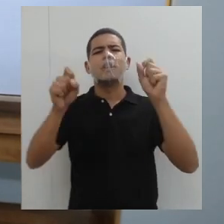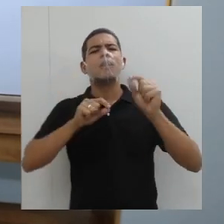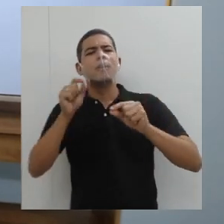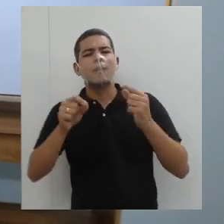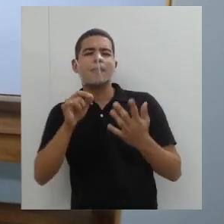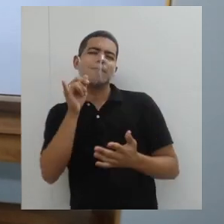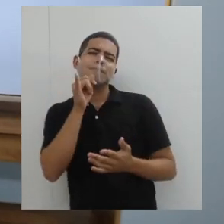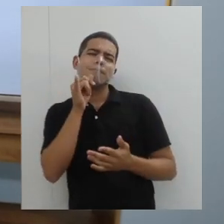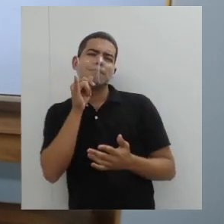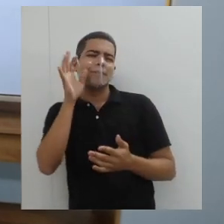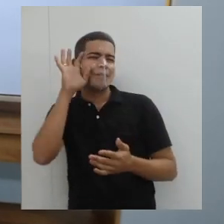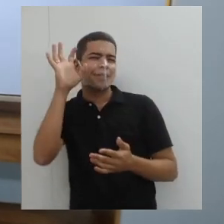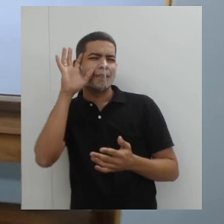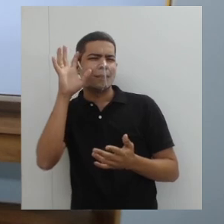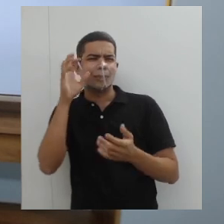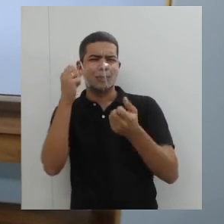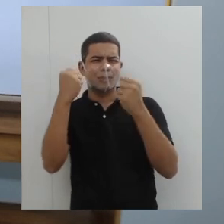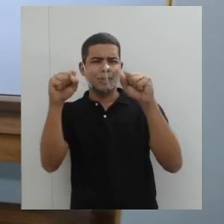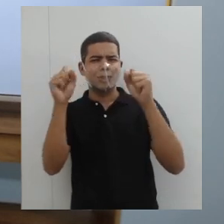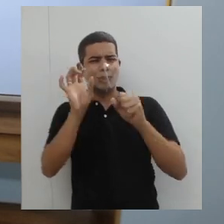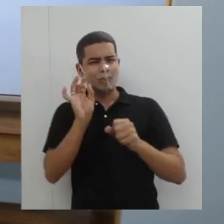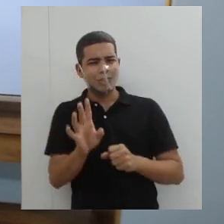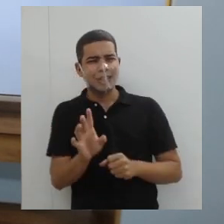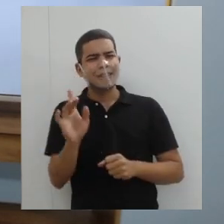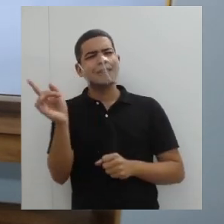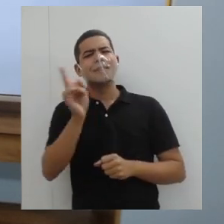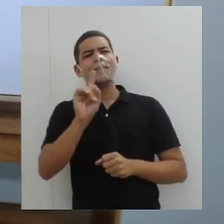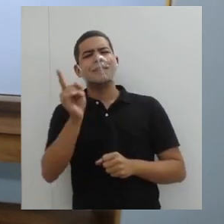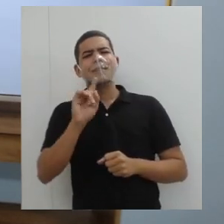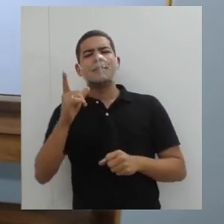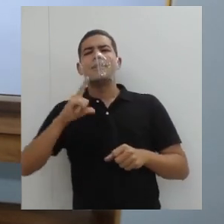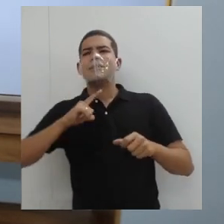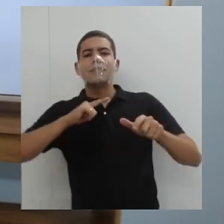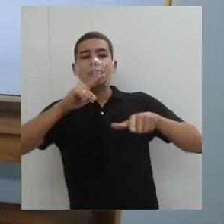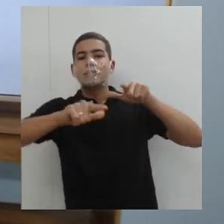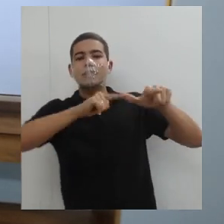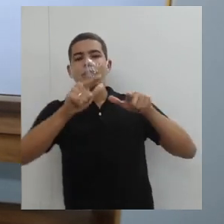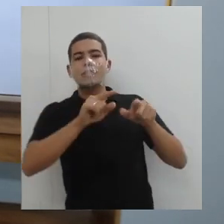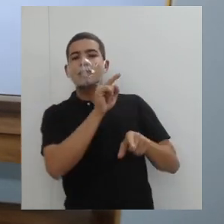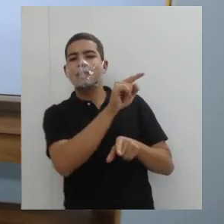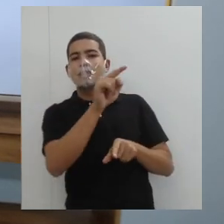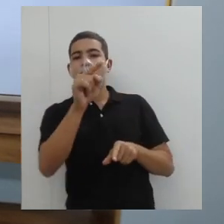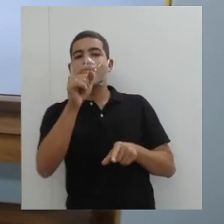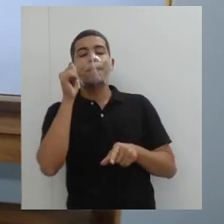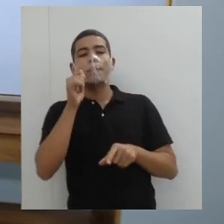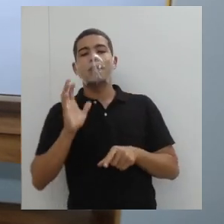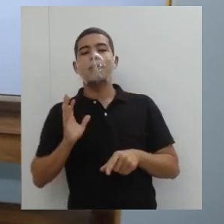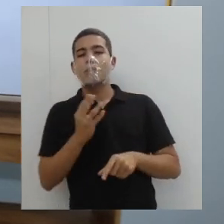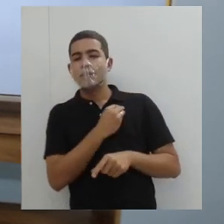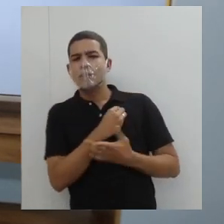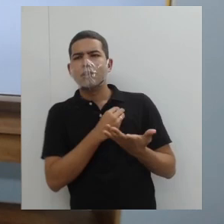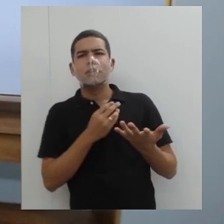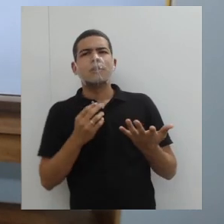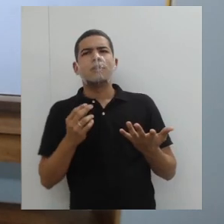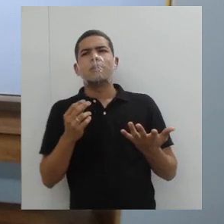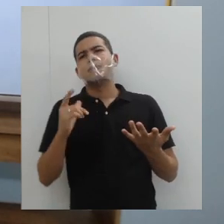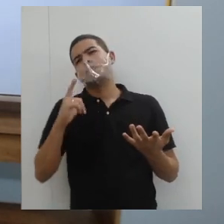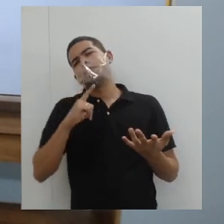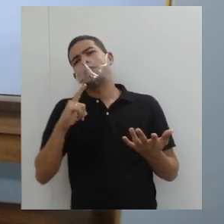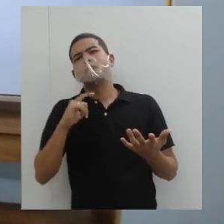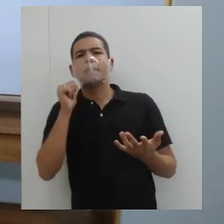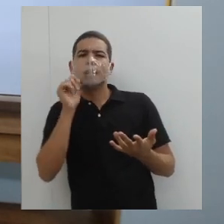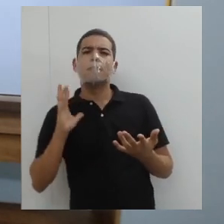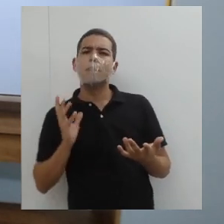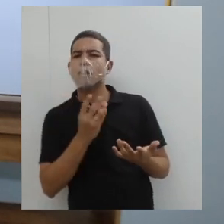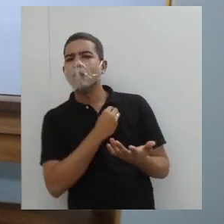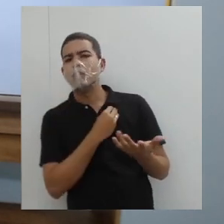não é só com a educação física, não. Vamos pensar, por exemplo, nos postos de trabalho que são destinados a mulheres trans. Você vai ver mulheres trans